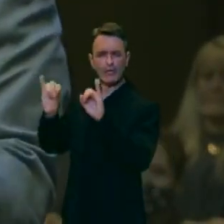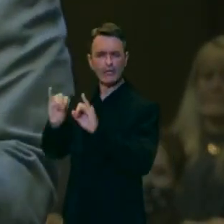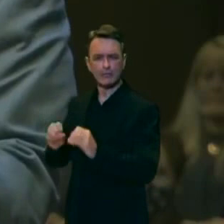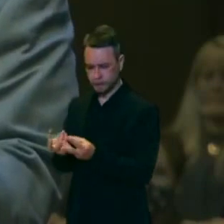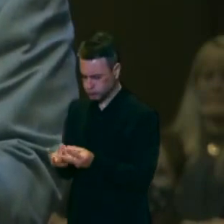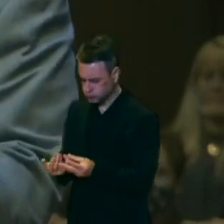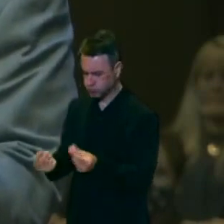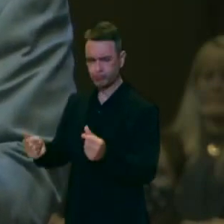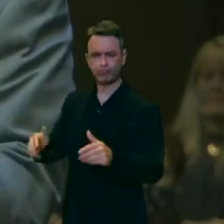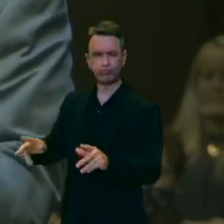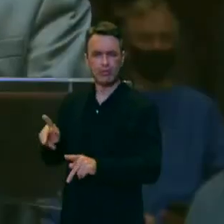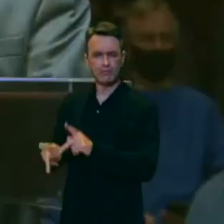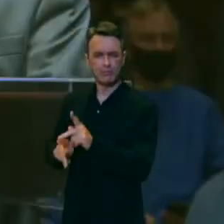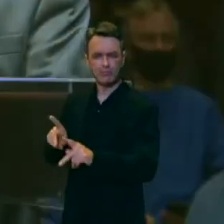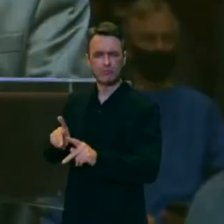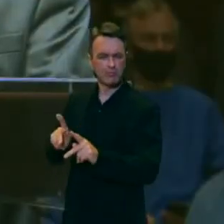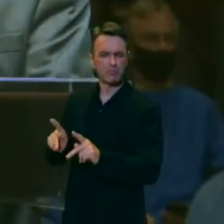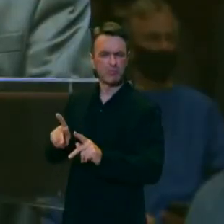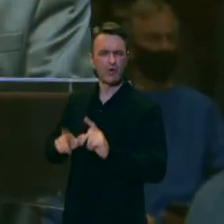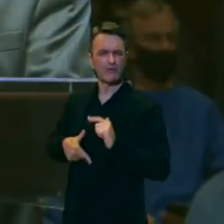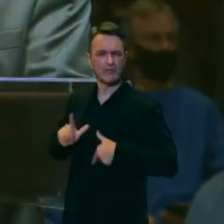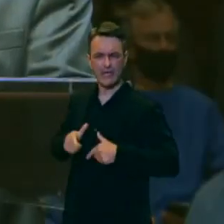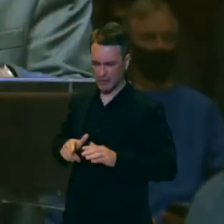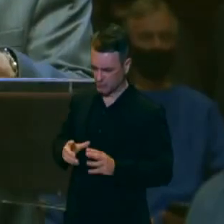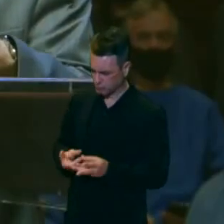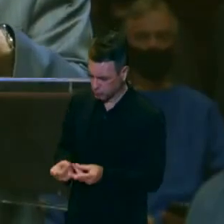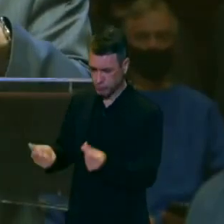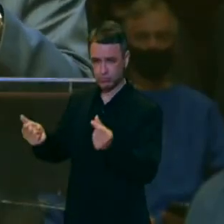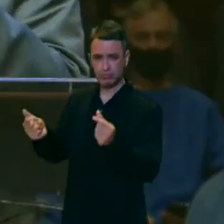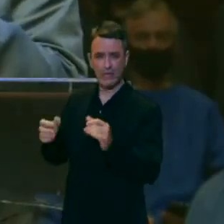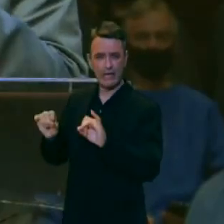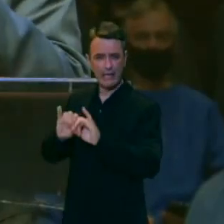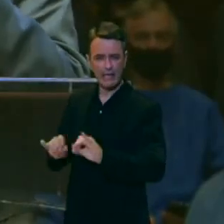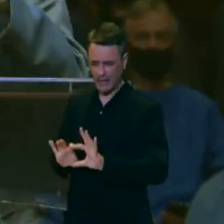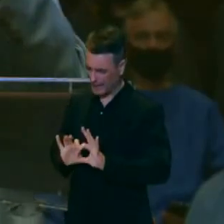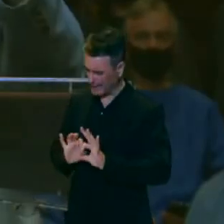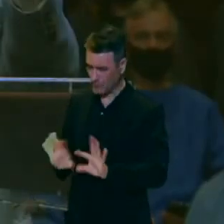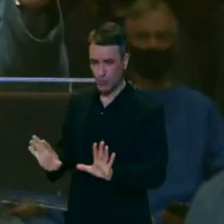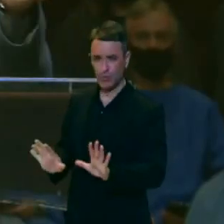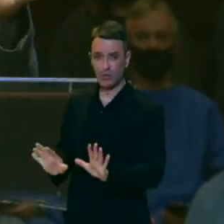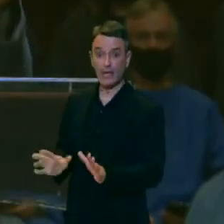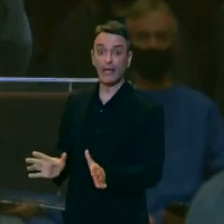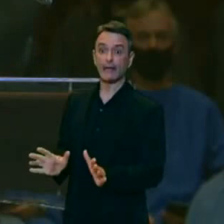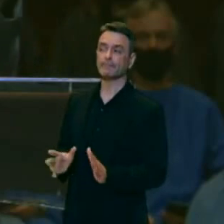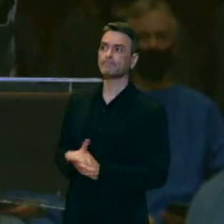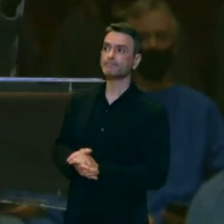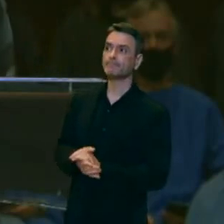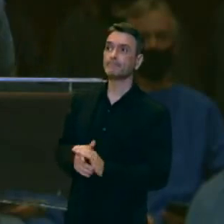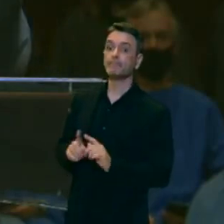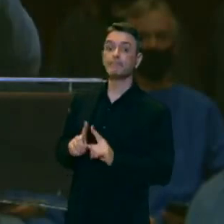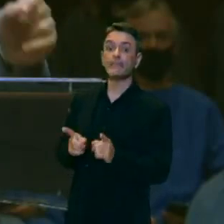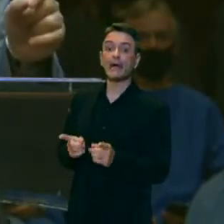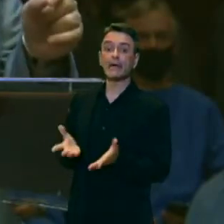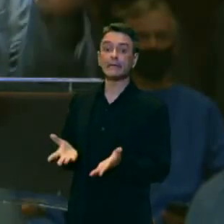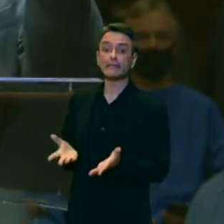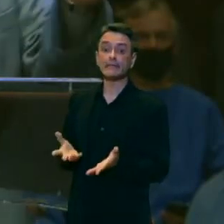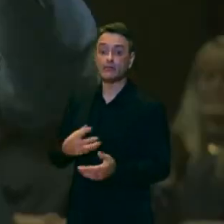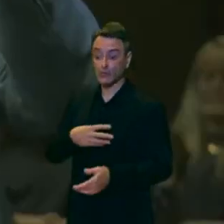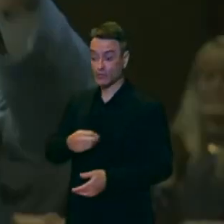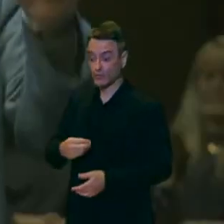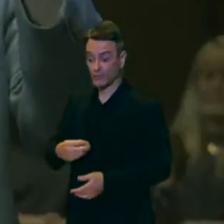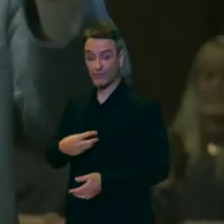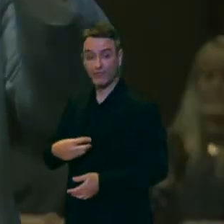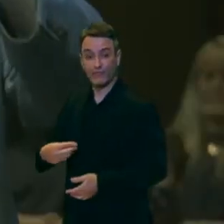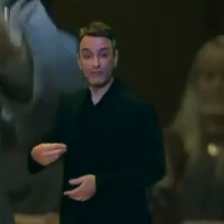no meio do povo de Israel. E ele deixou um legado muito bonito, porém os seus filhos